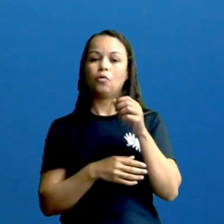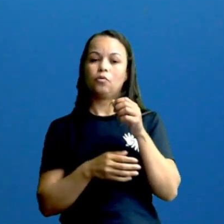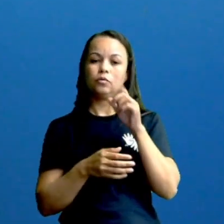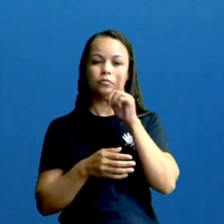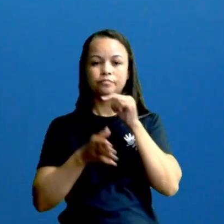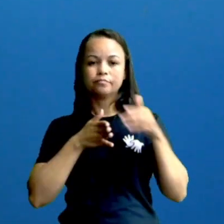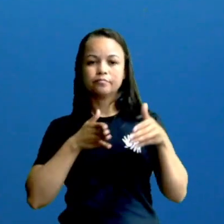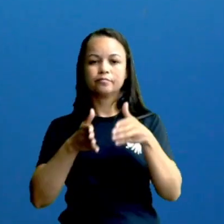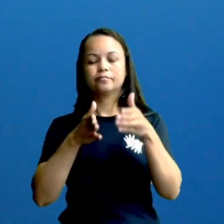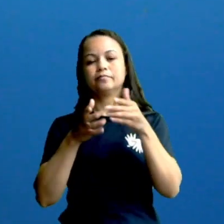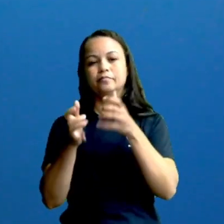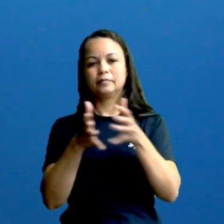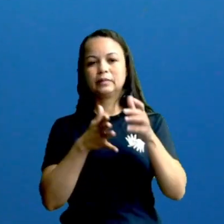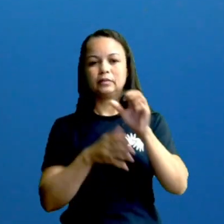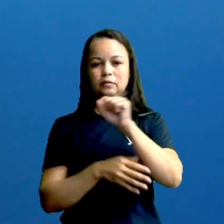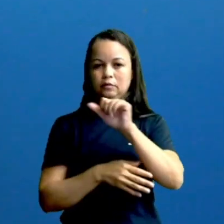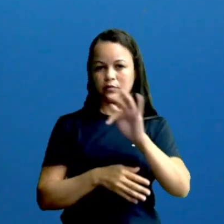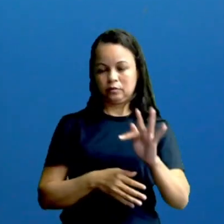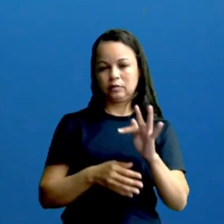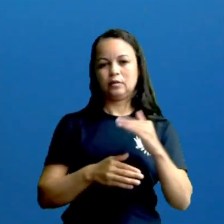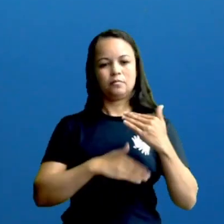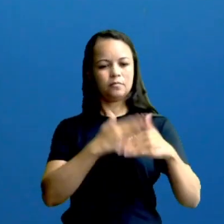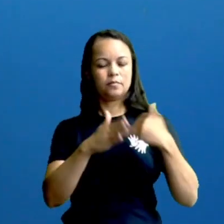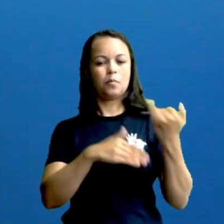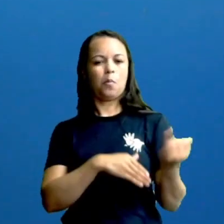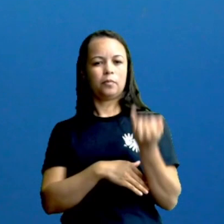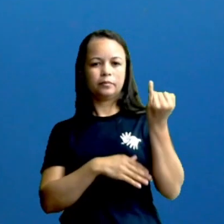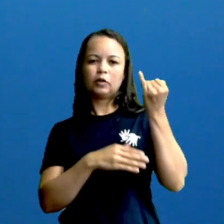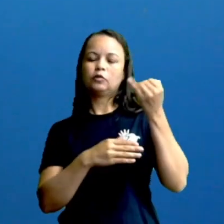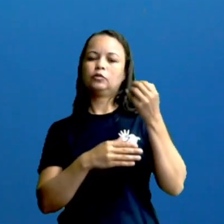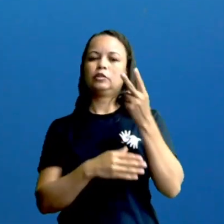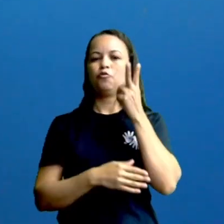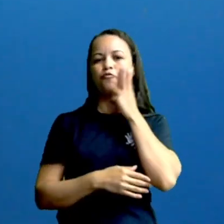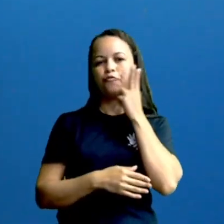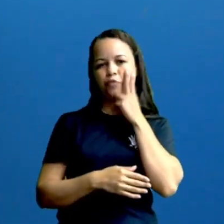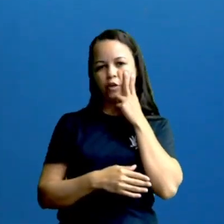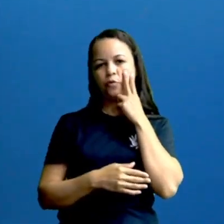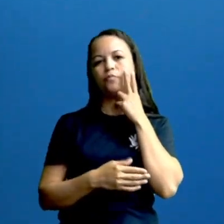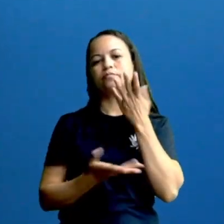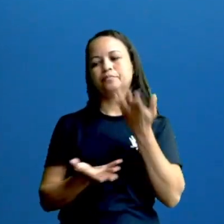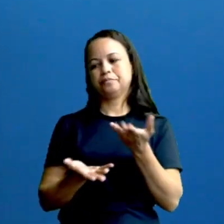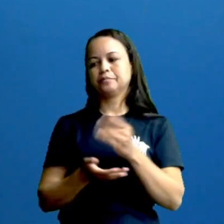por produzir vinhos, né? E aí a gente sabe que o vinho vem da uva.